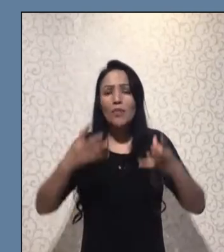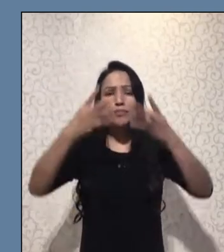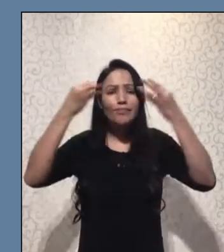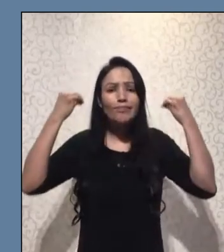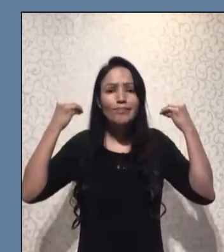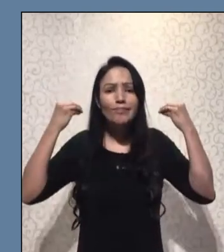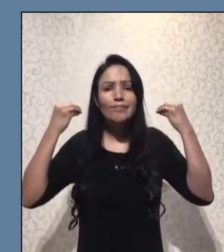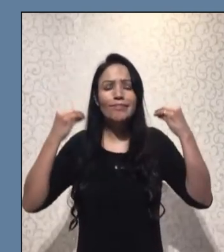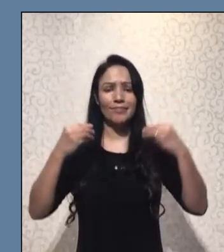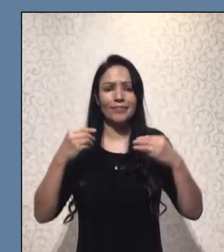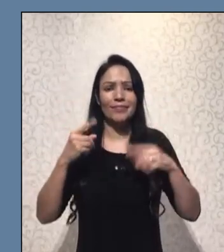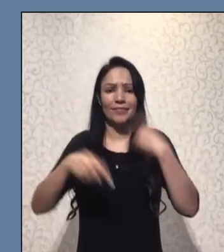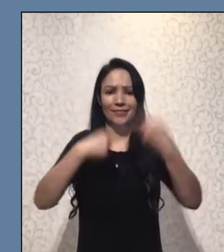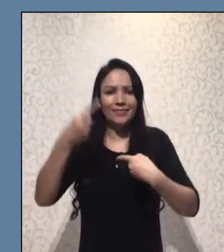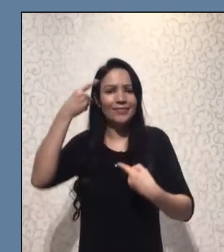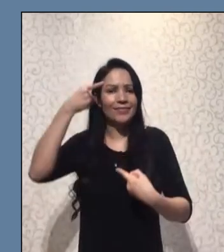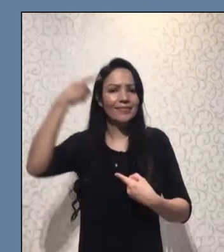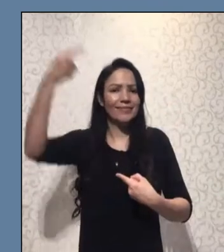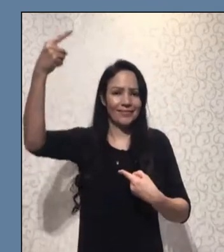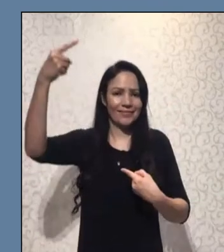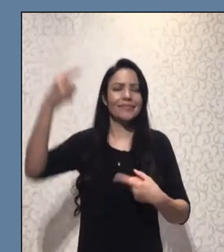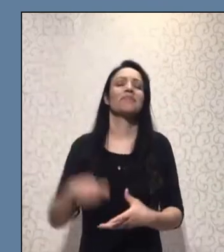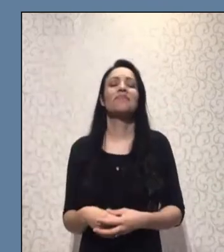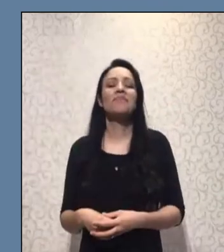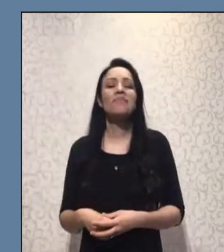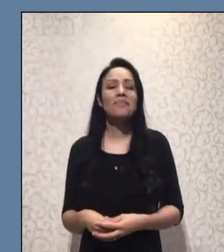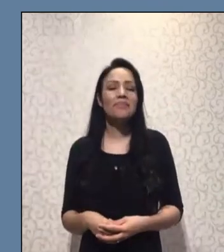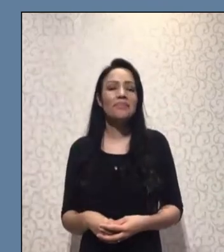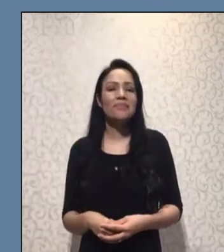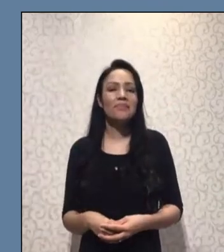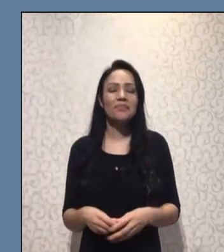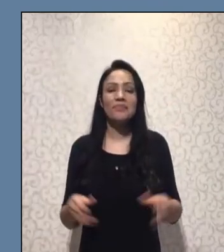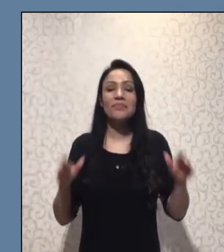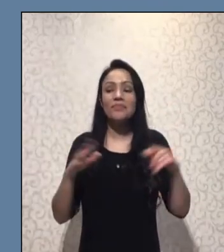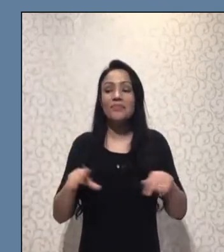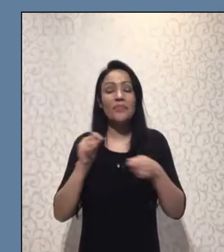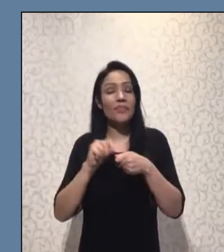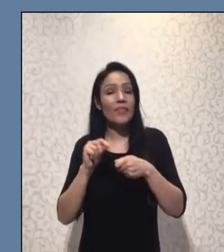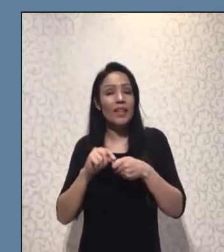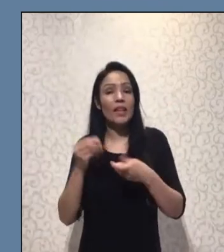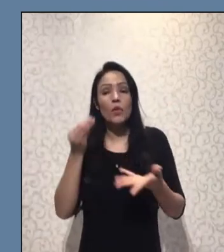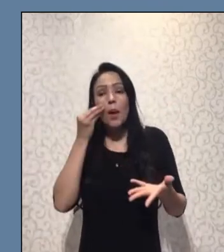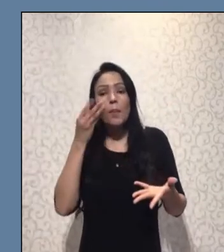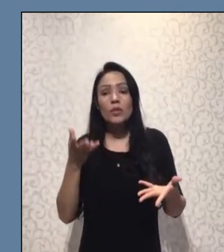lembrar. E a gente fez, não a exposição propriamente, mas